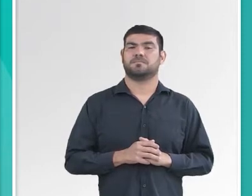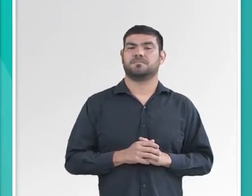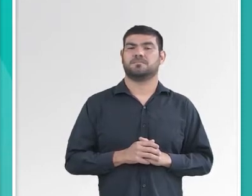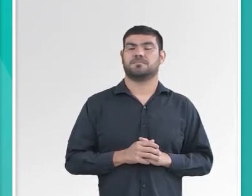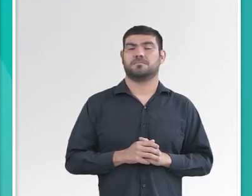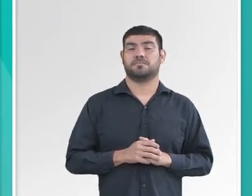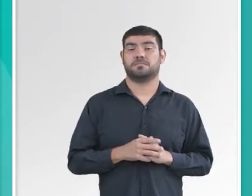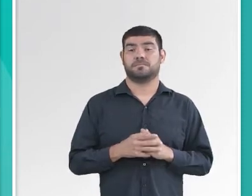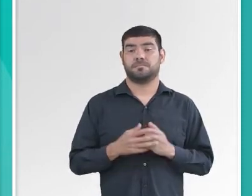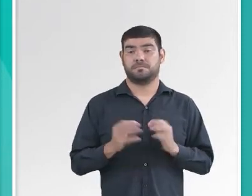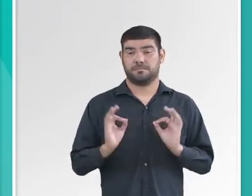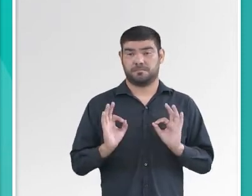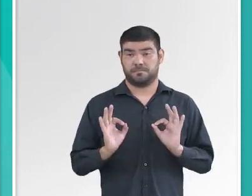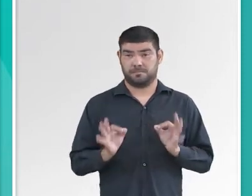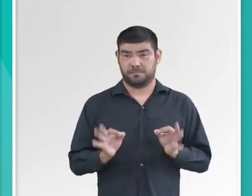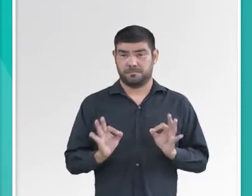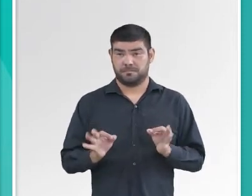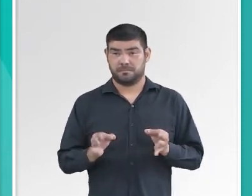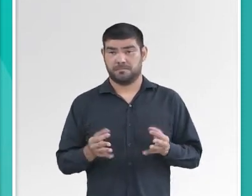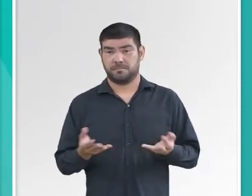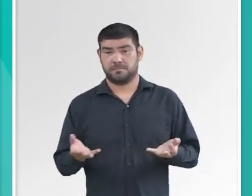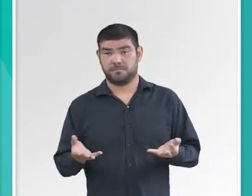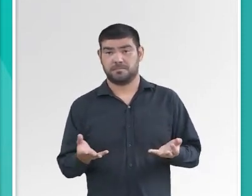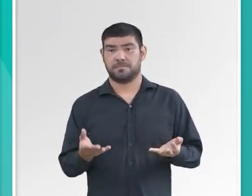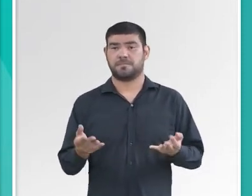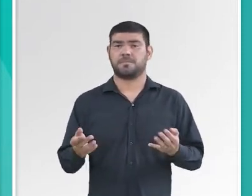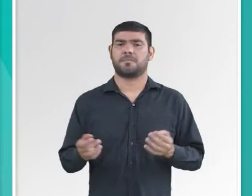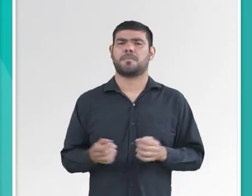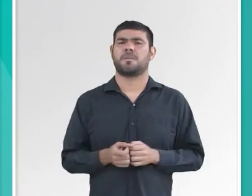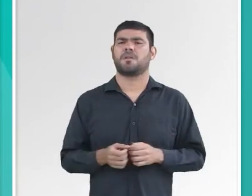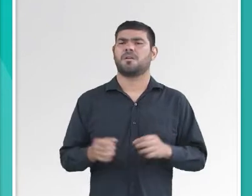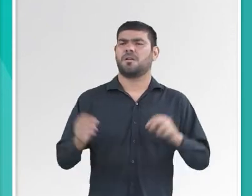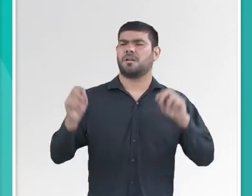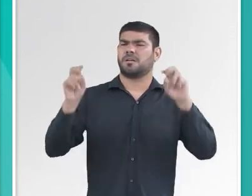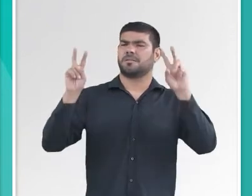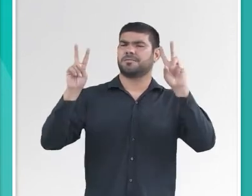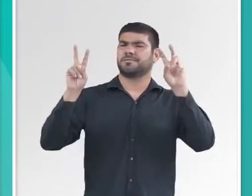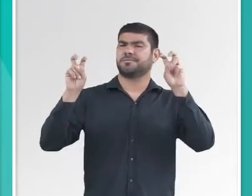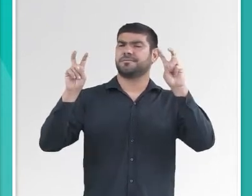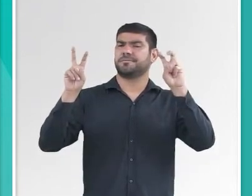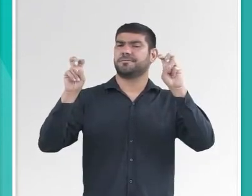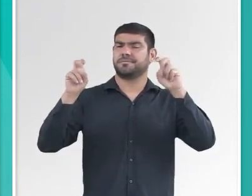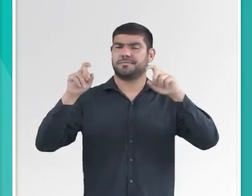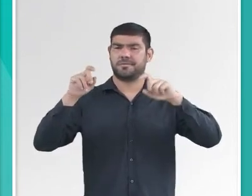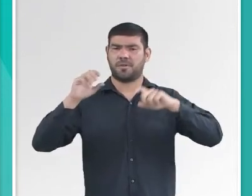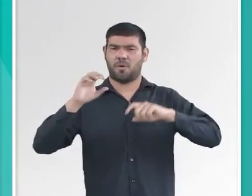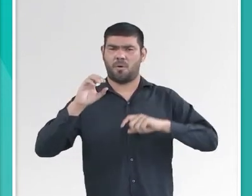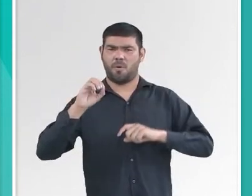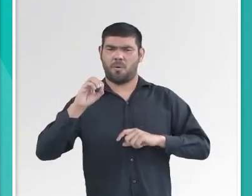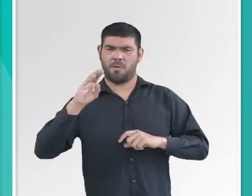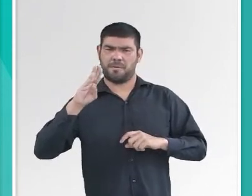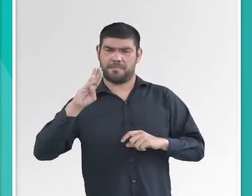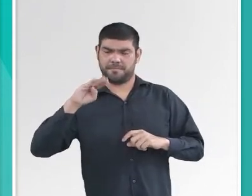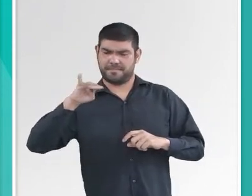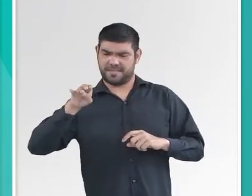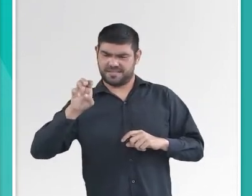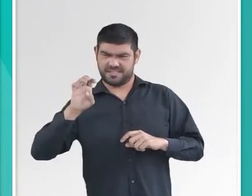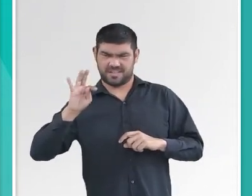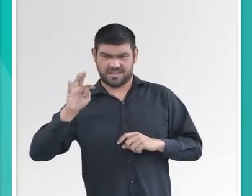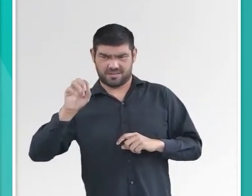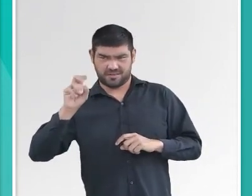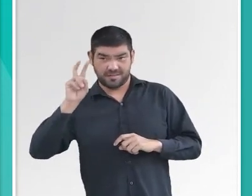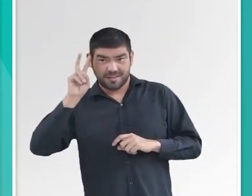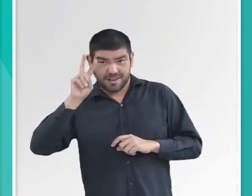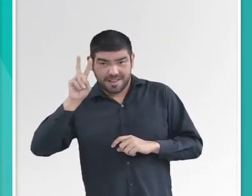opinião, certo? Então, gente, quando nós falamos em objeto, lembre que essa resenha ela vai ter como alvo